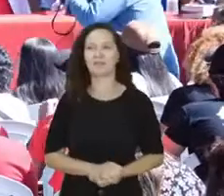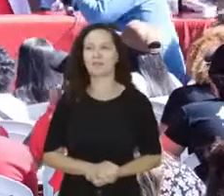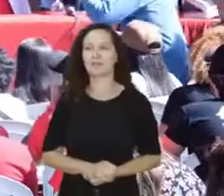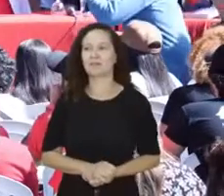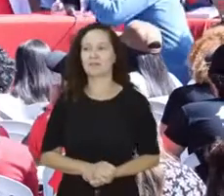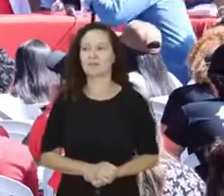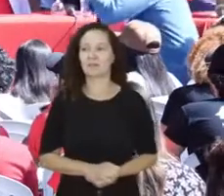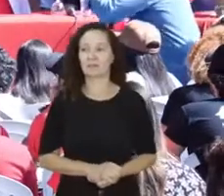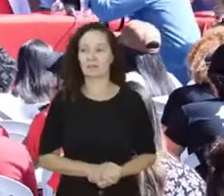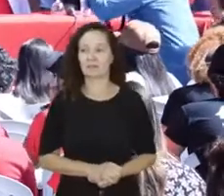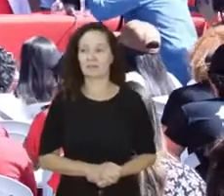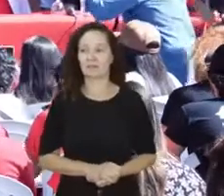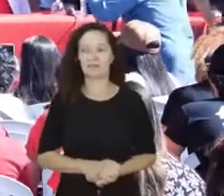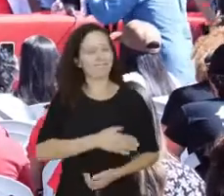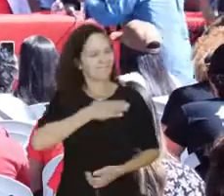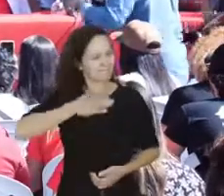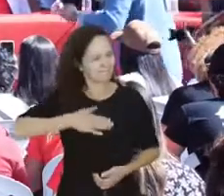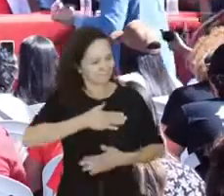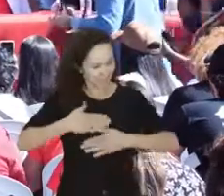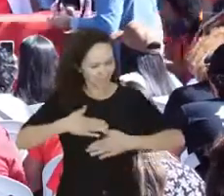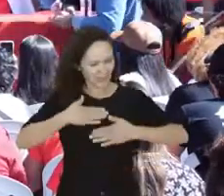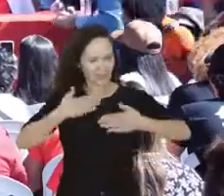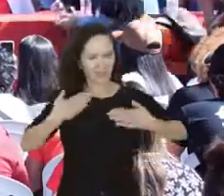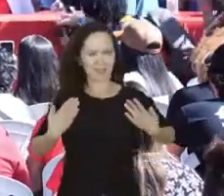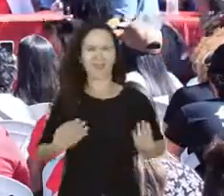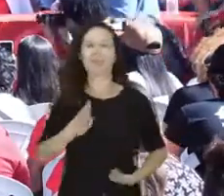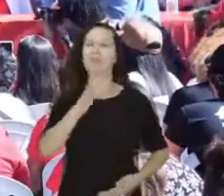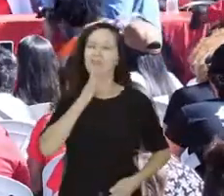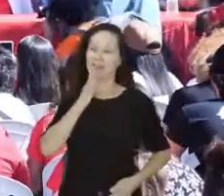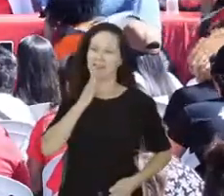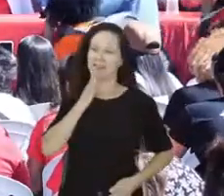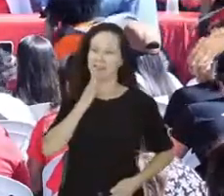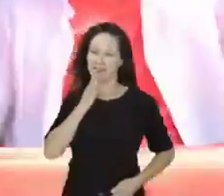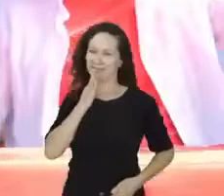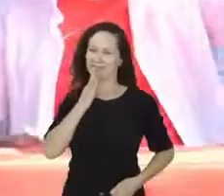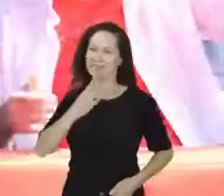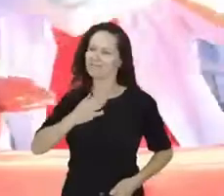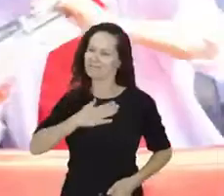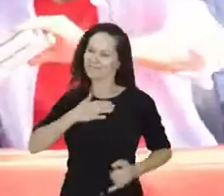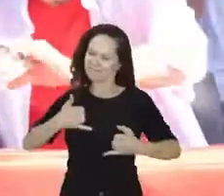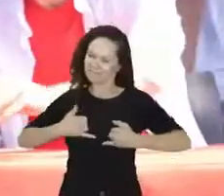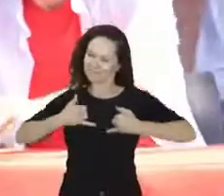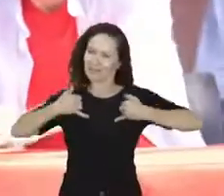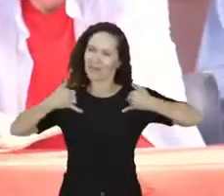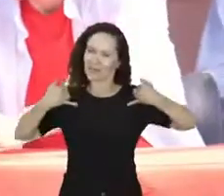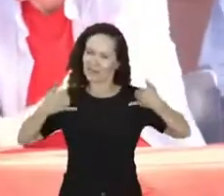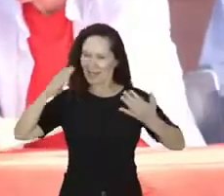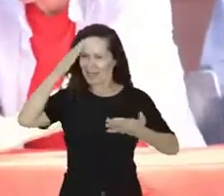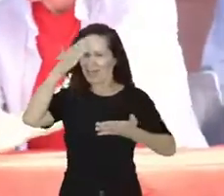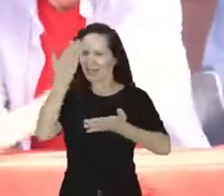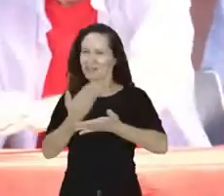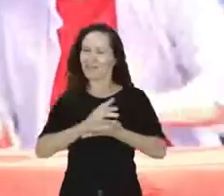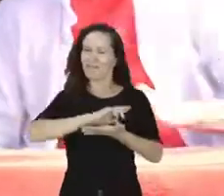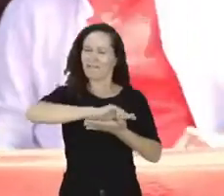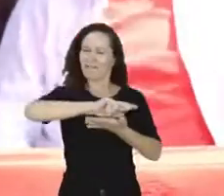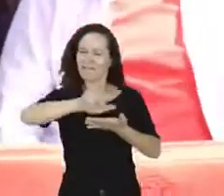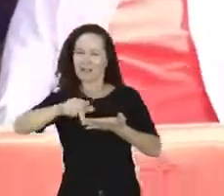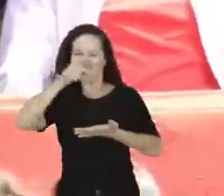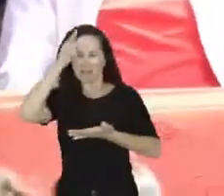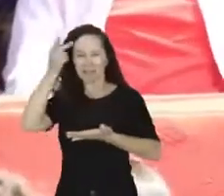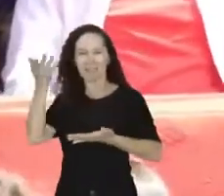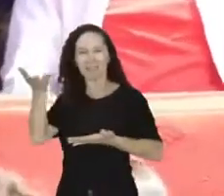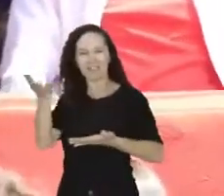Obrigado. Prazer te conhecer, entendeu? Isso foi uma honra. Acredito que várias pessoas queriam estar no meu lugar agora. Assim